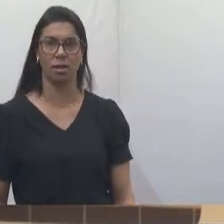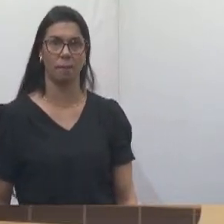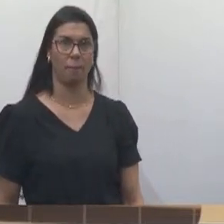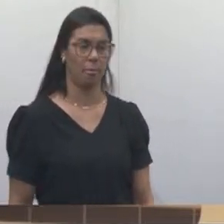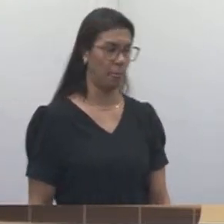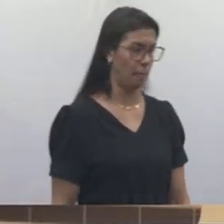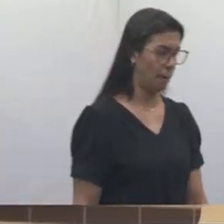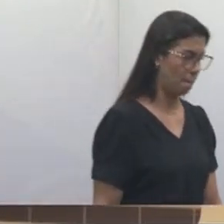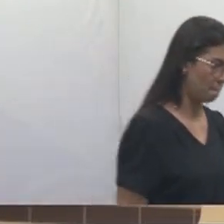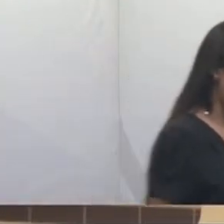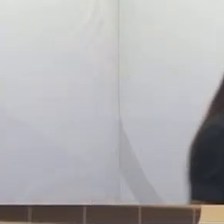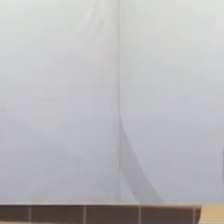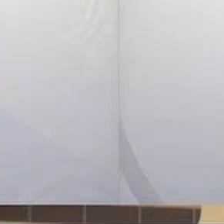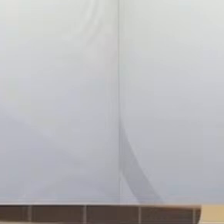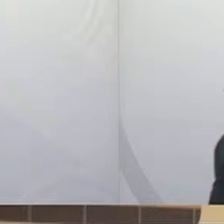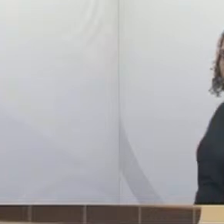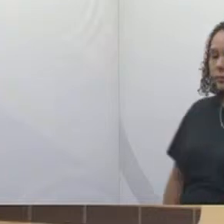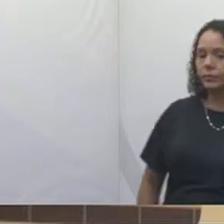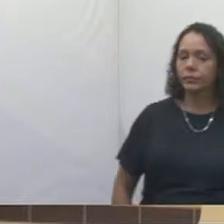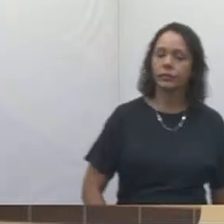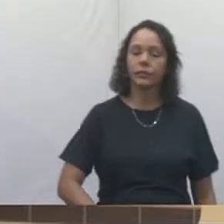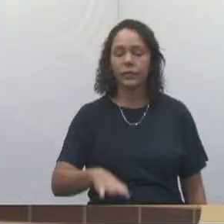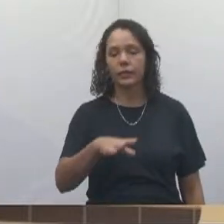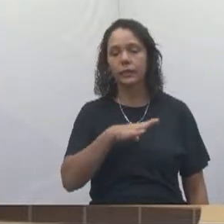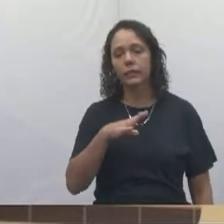federais, 100 milhões. Recursos do município,